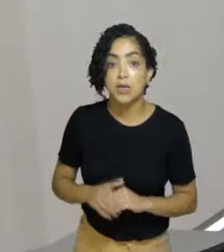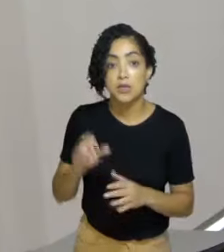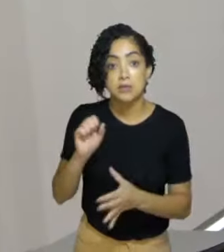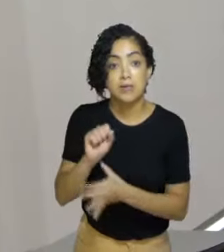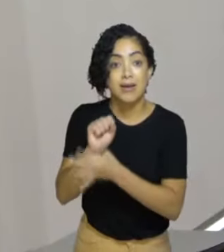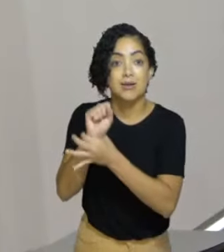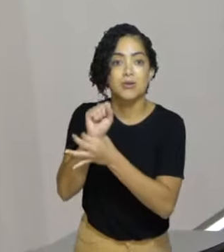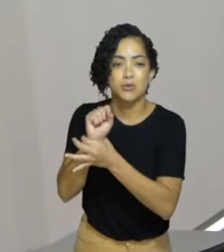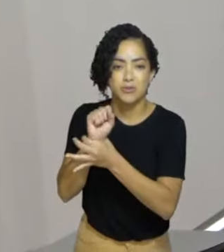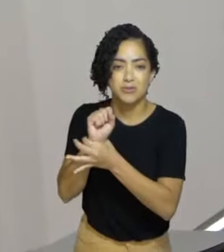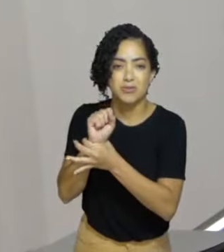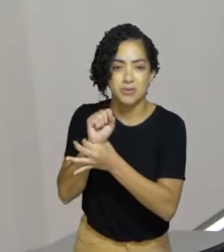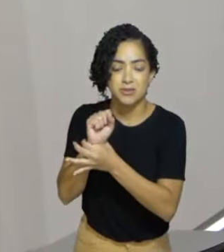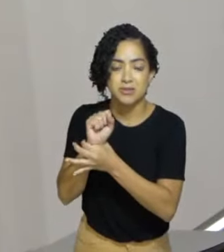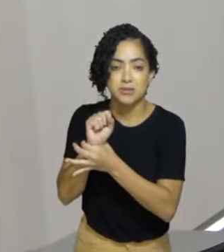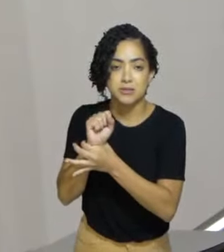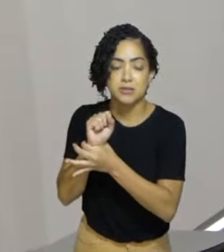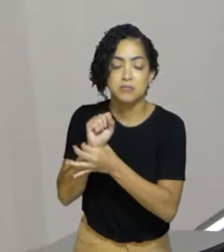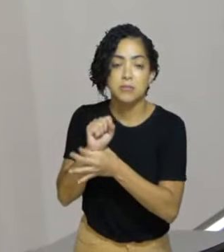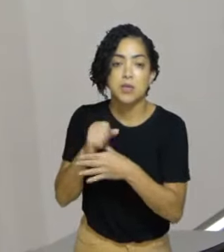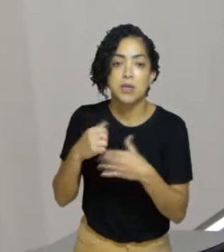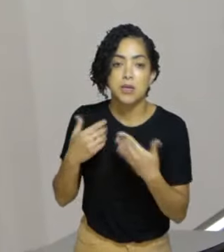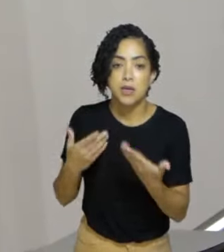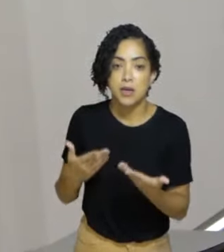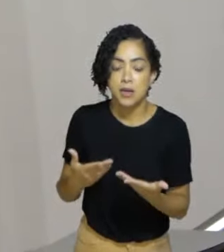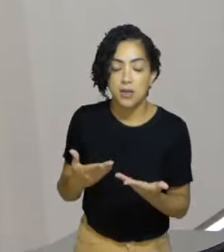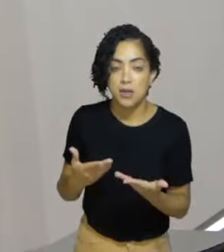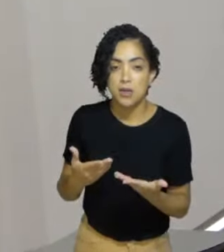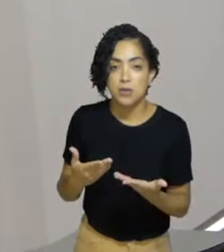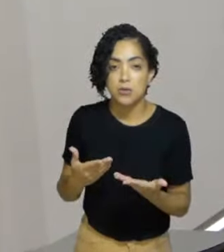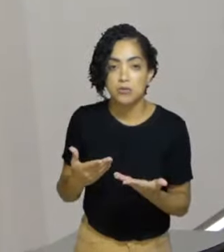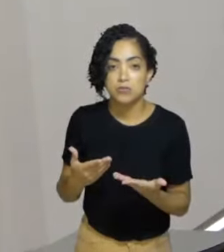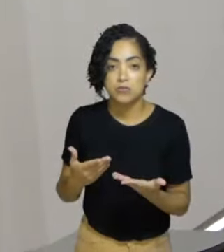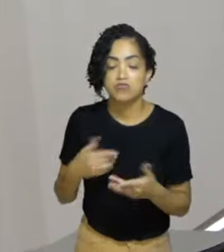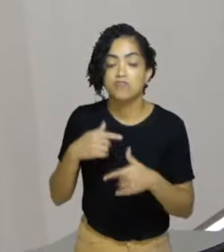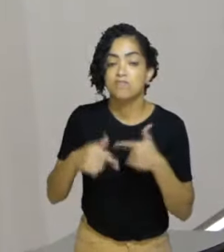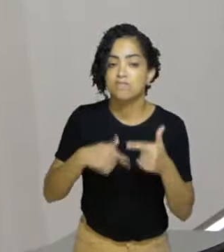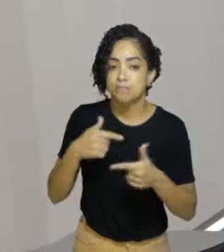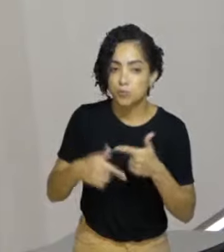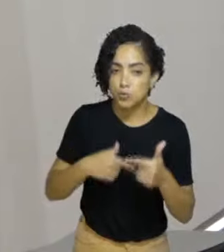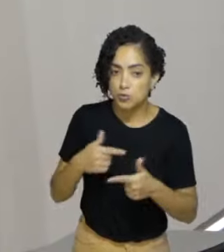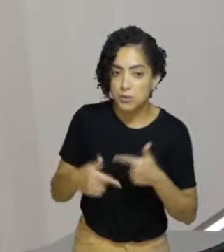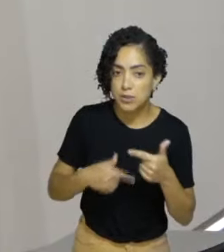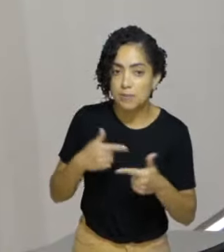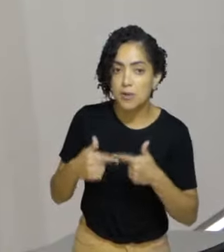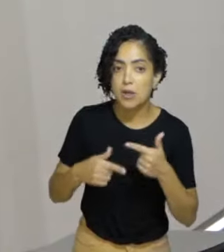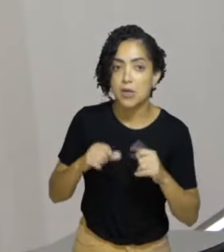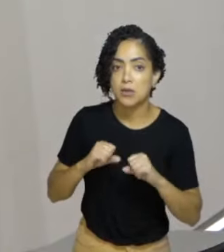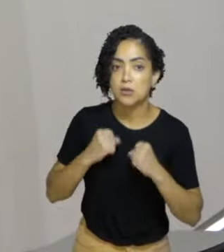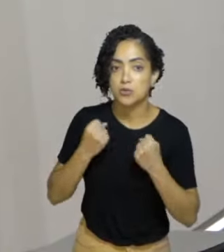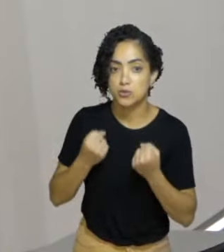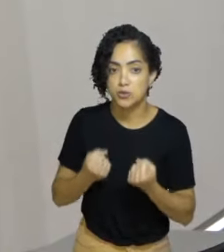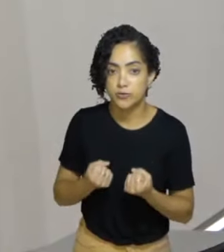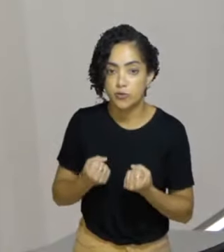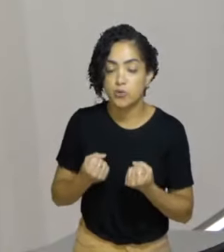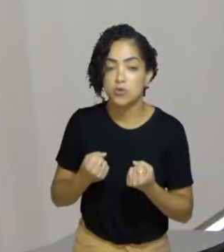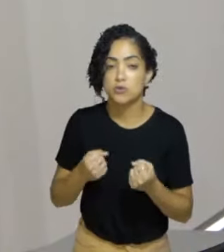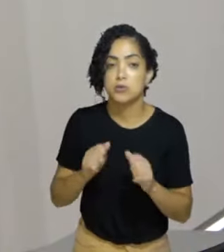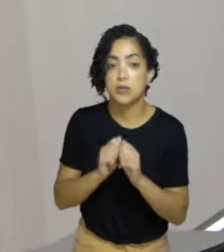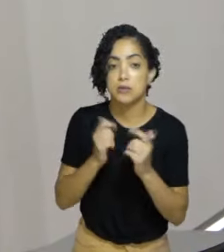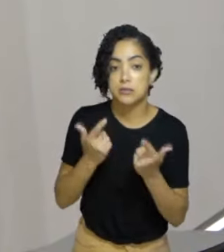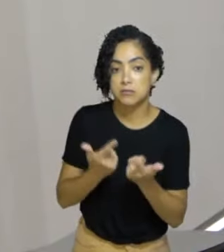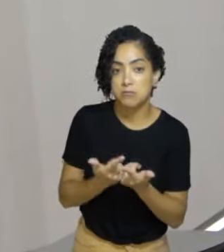nas nossas rodovias. Nós estamos com um trabalho muito árduo, né? Assembleia